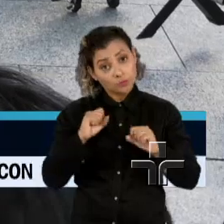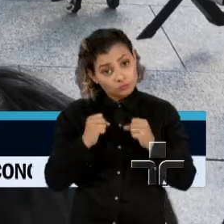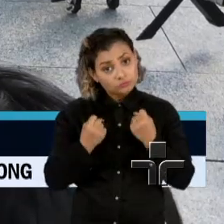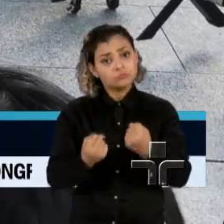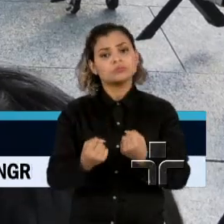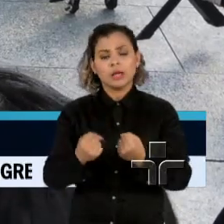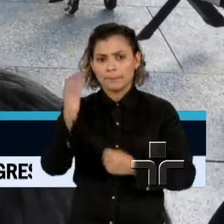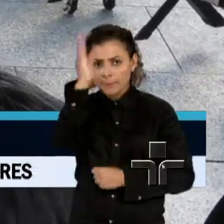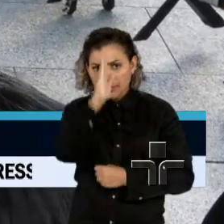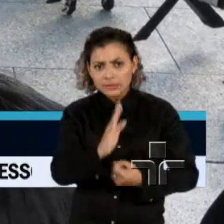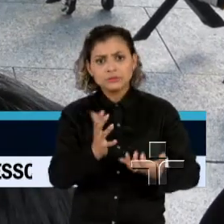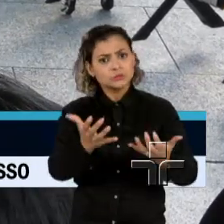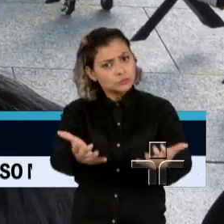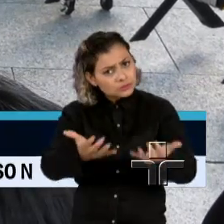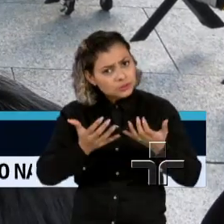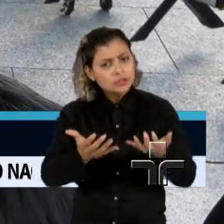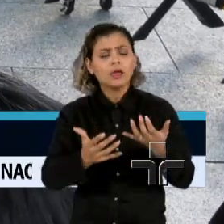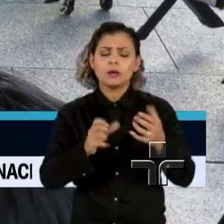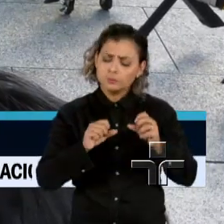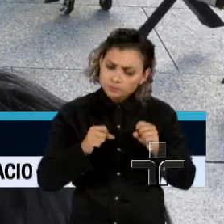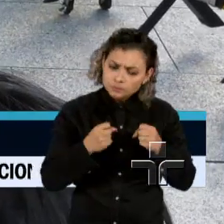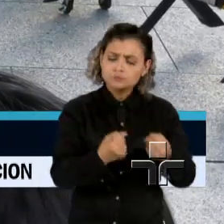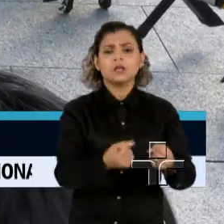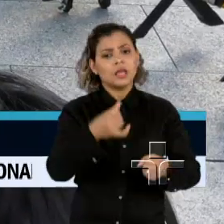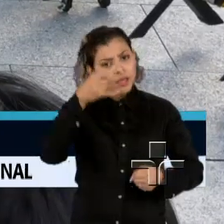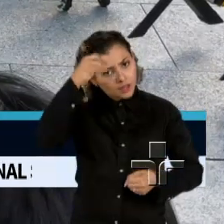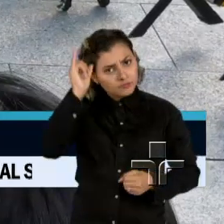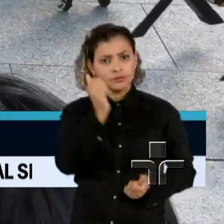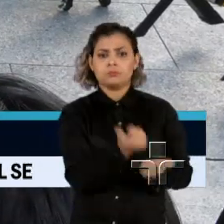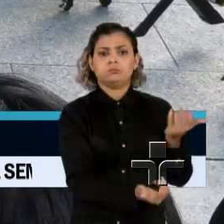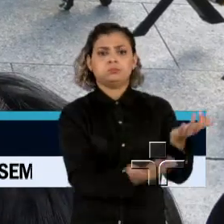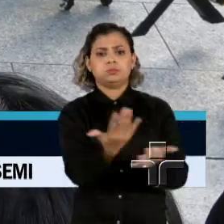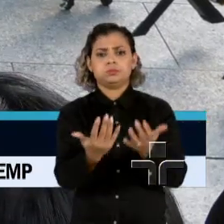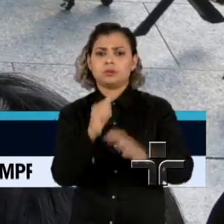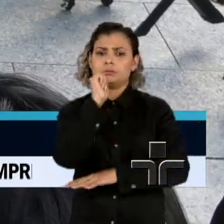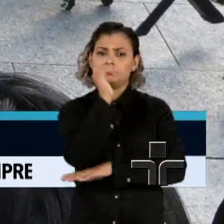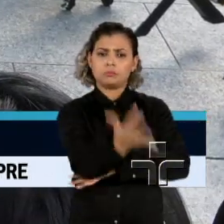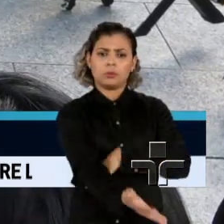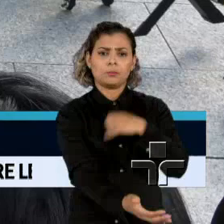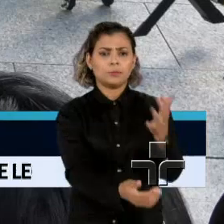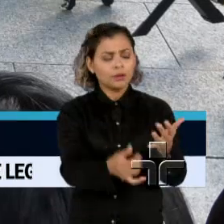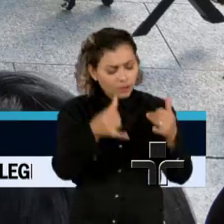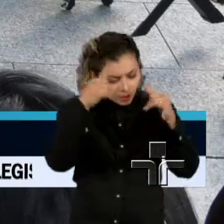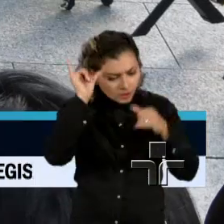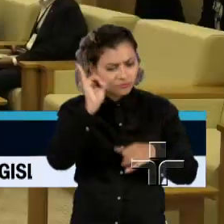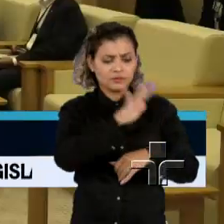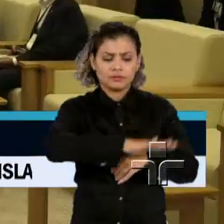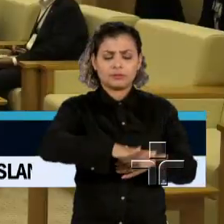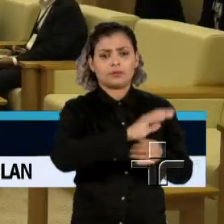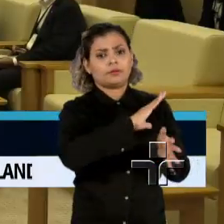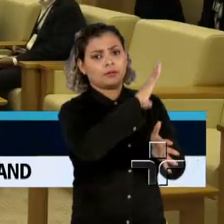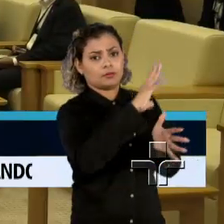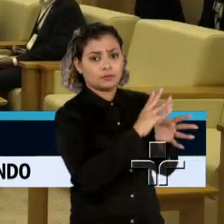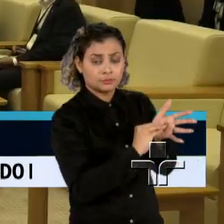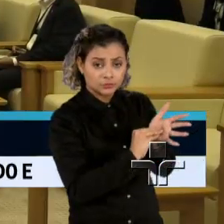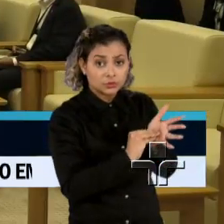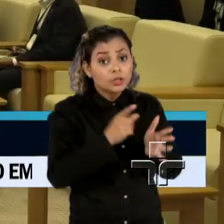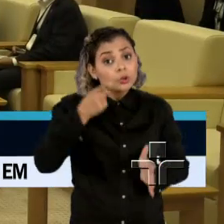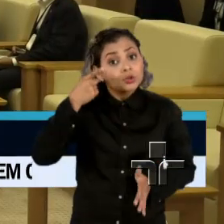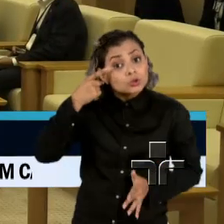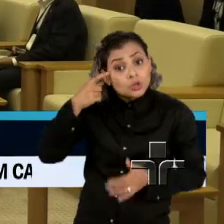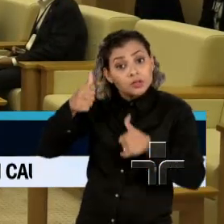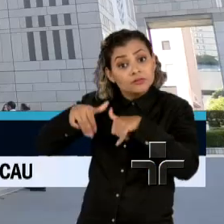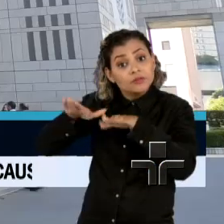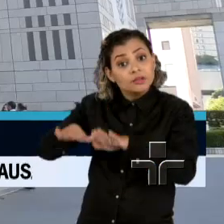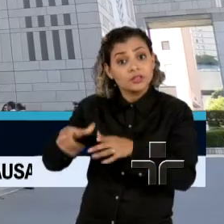procurando fazer todo o possível para evitar, sobretudo, os incêndios na região amazônica. João Dória deve ficar